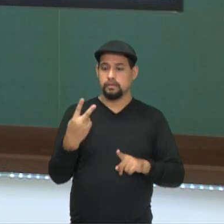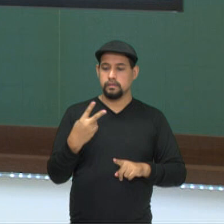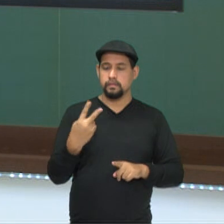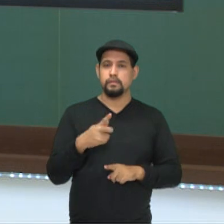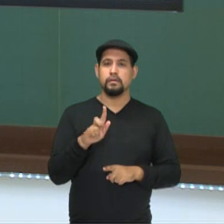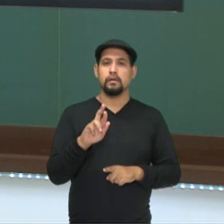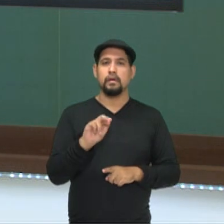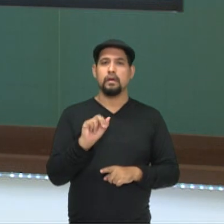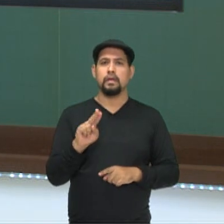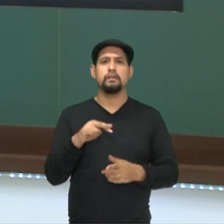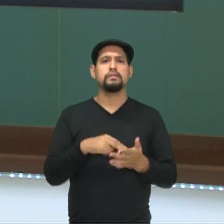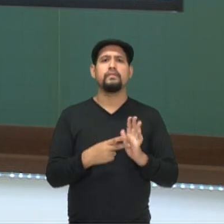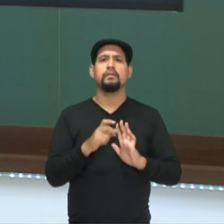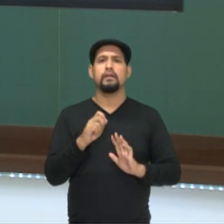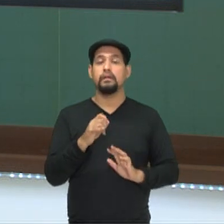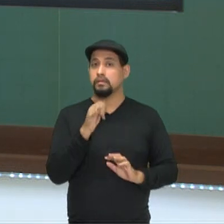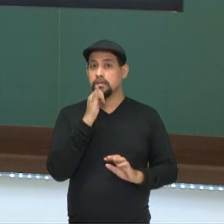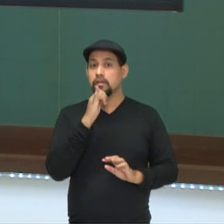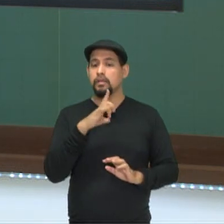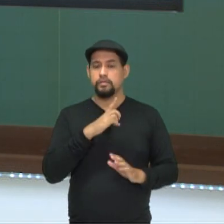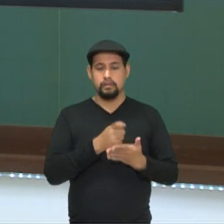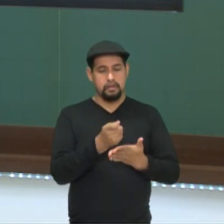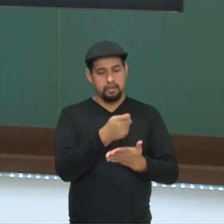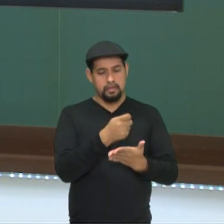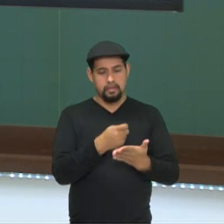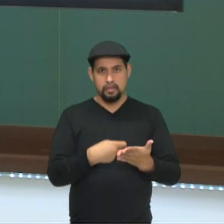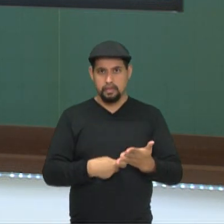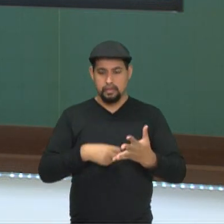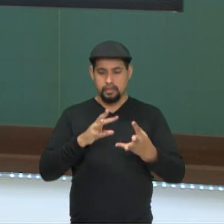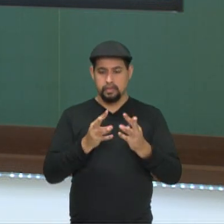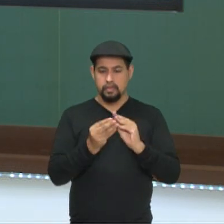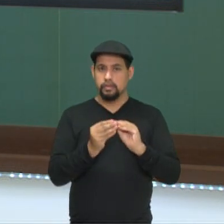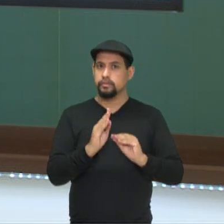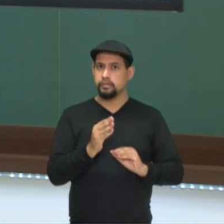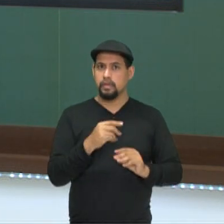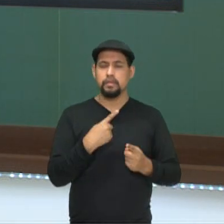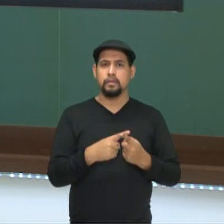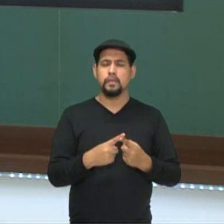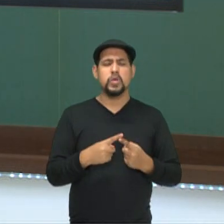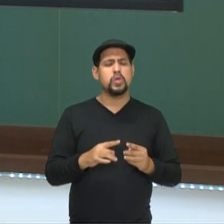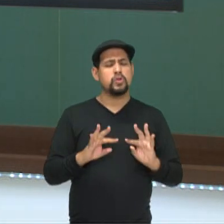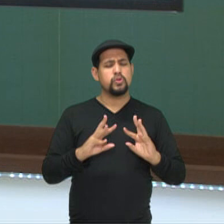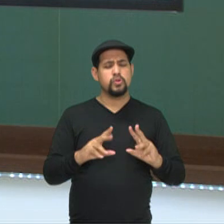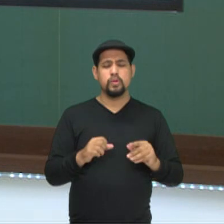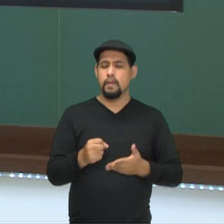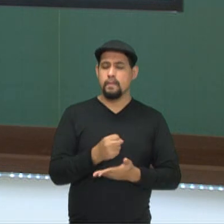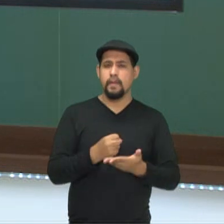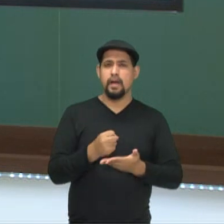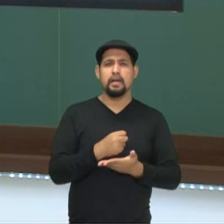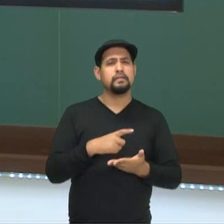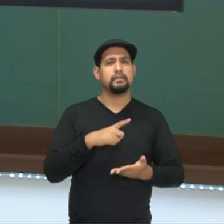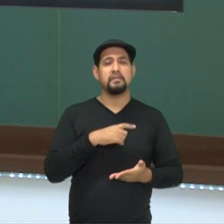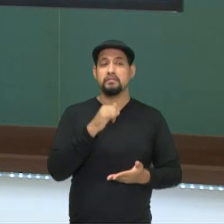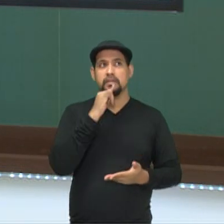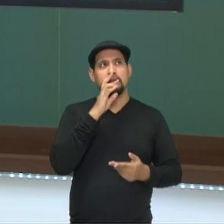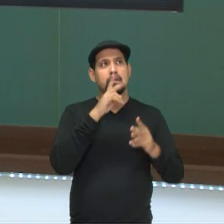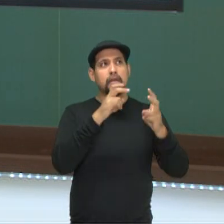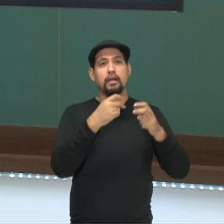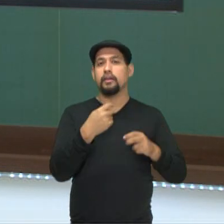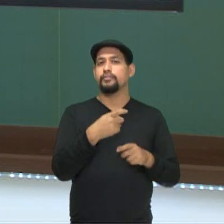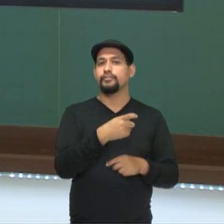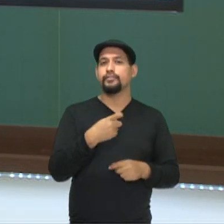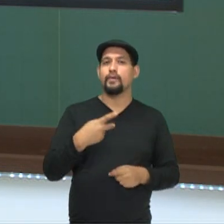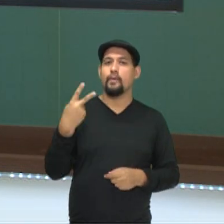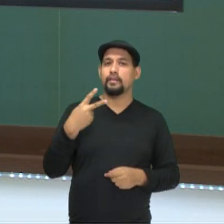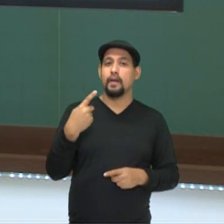do segundo grau é se ela estiver escrita na forma reduzida que aquele tipo pão básico né a x ao quadrado